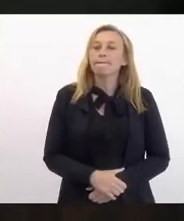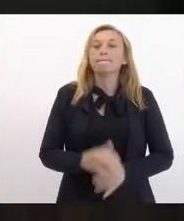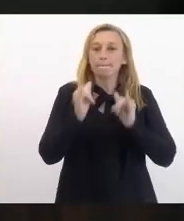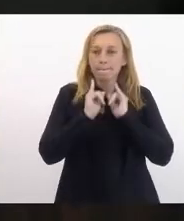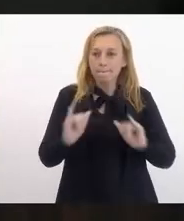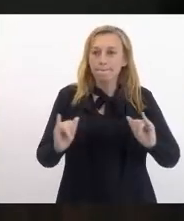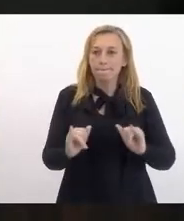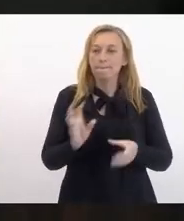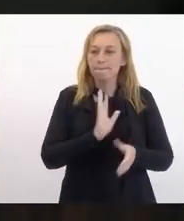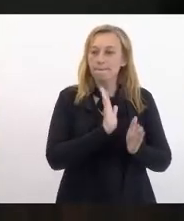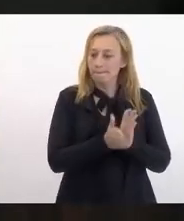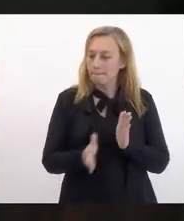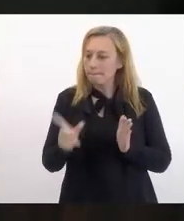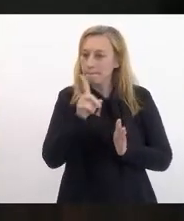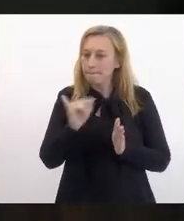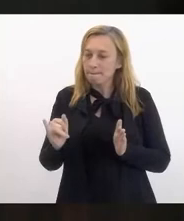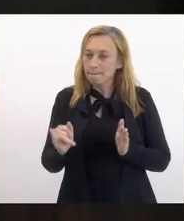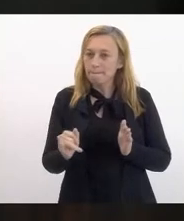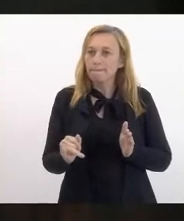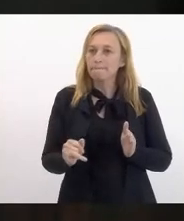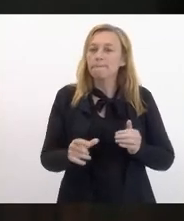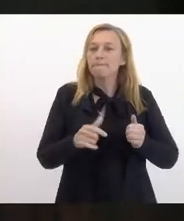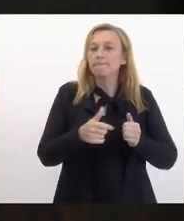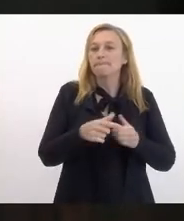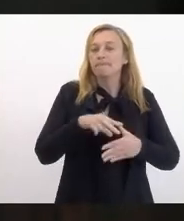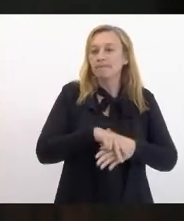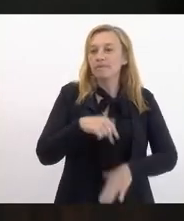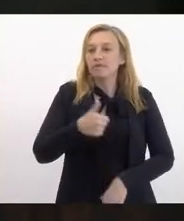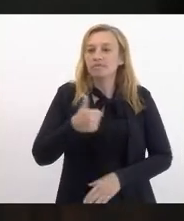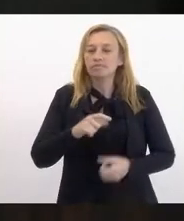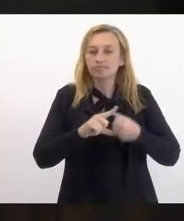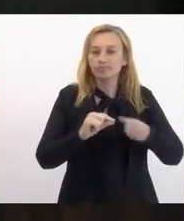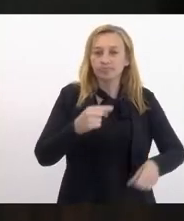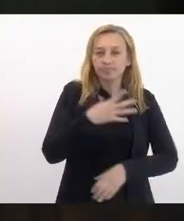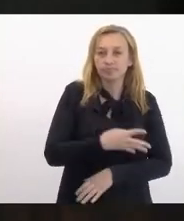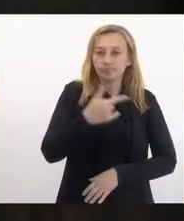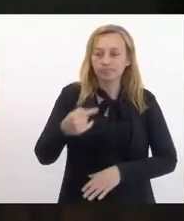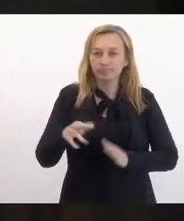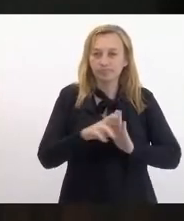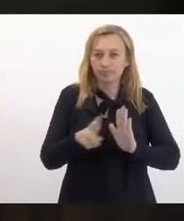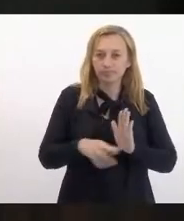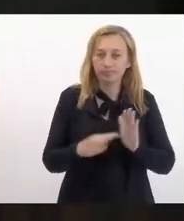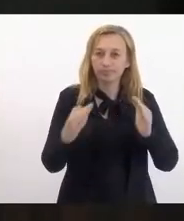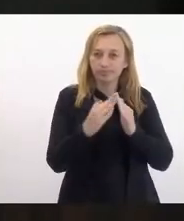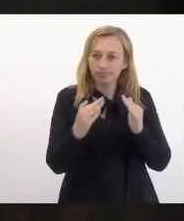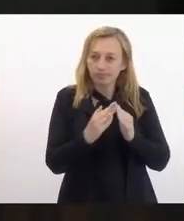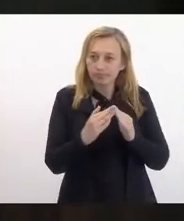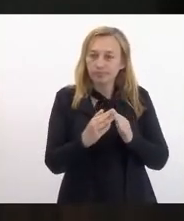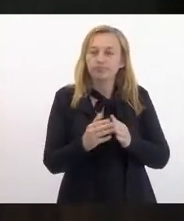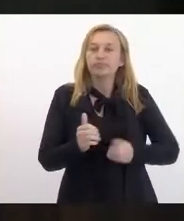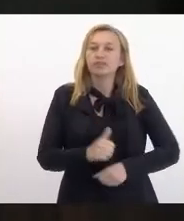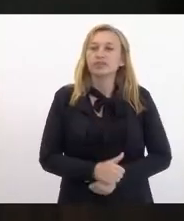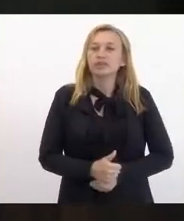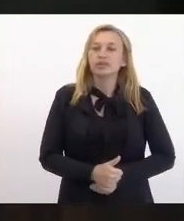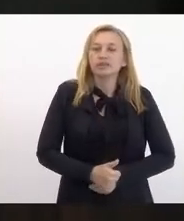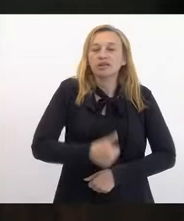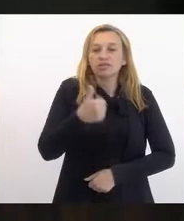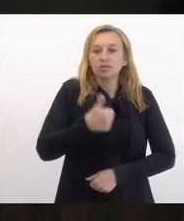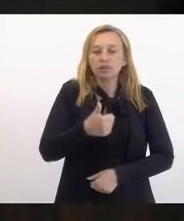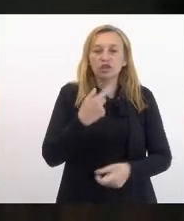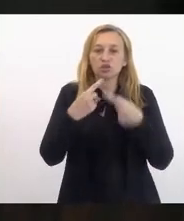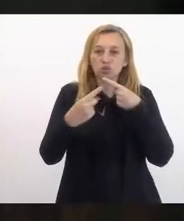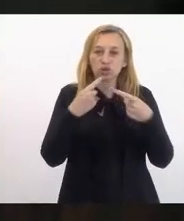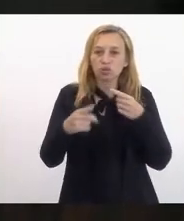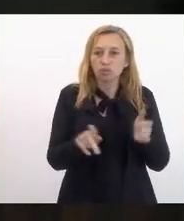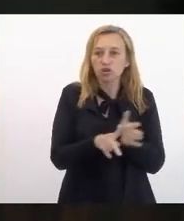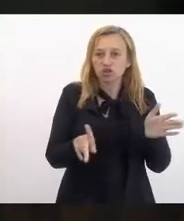Anuncio, incluído na ordem do dia, de acordo com o inciso 1º do artigo 47 do Regimento Interno, em tramitação ordinária, em primeira